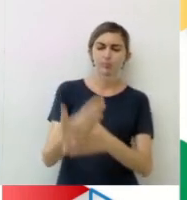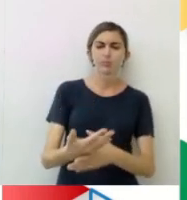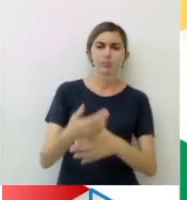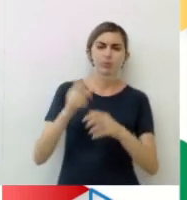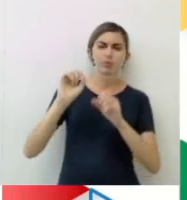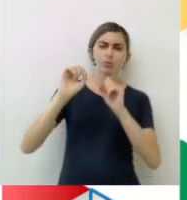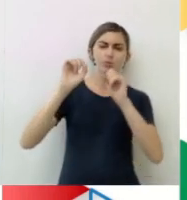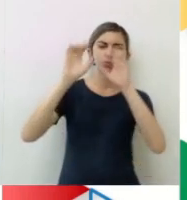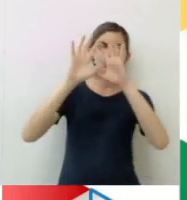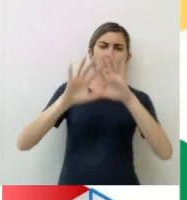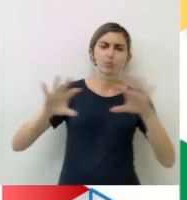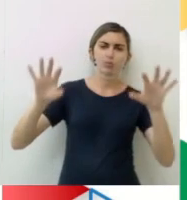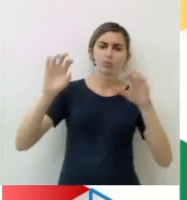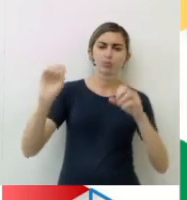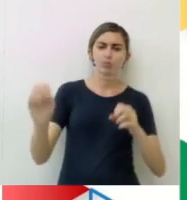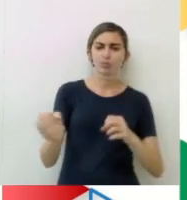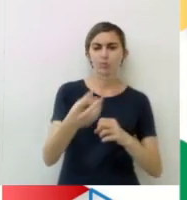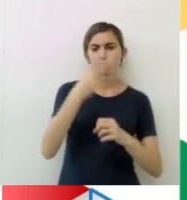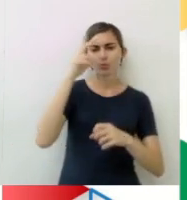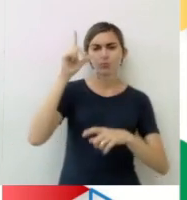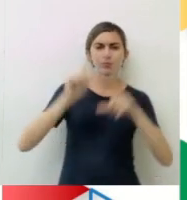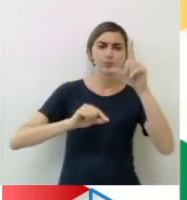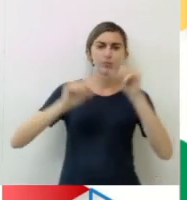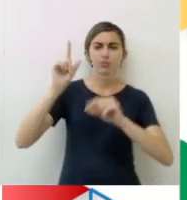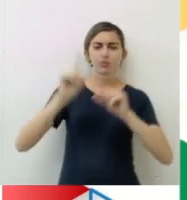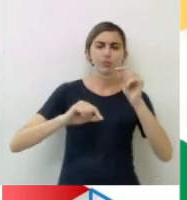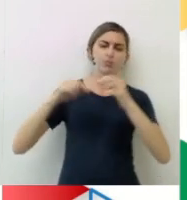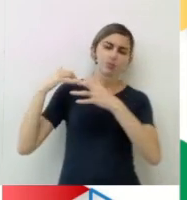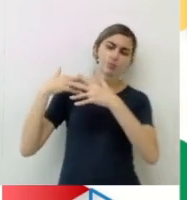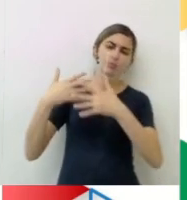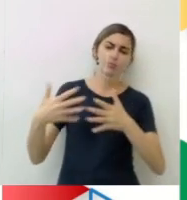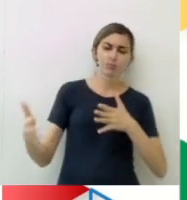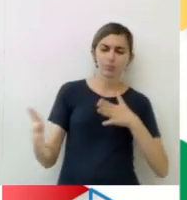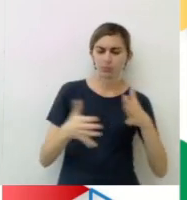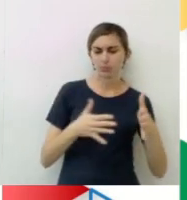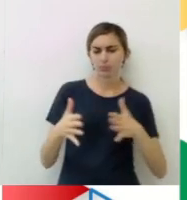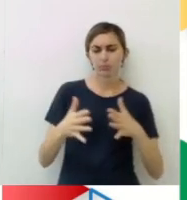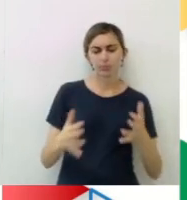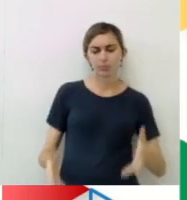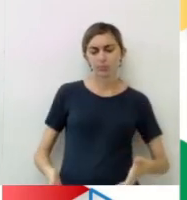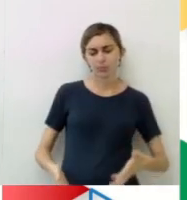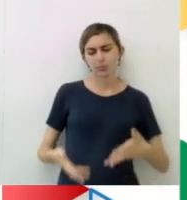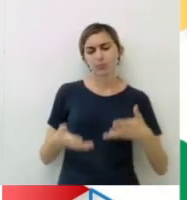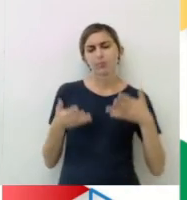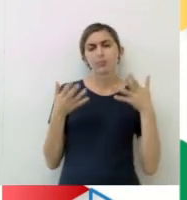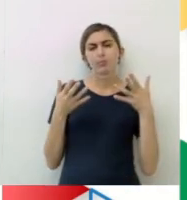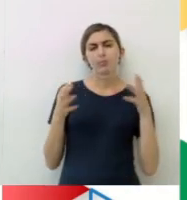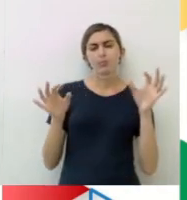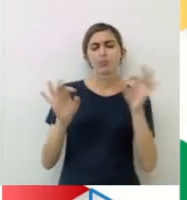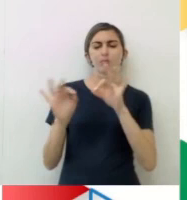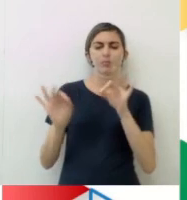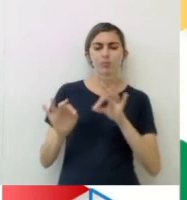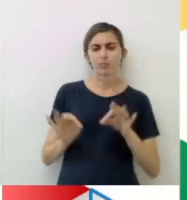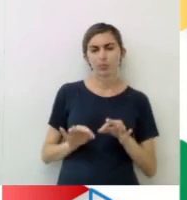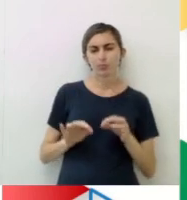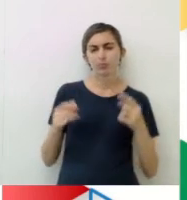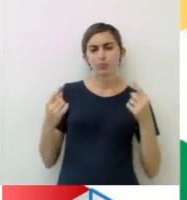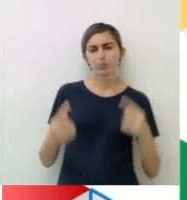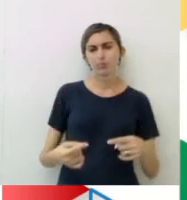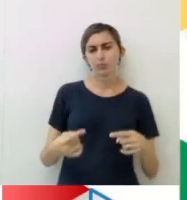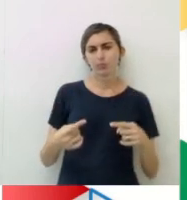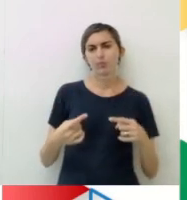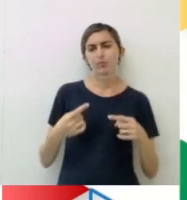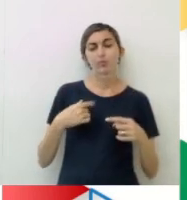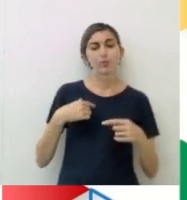céu fluminense uma nova estrela. Desde o momento de sua ascensão, ninguém lhe disputou o